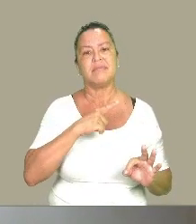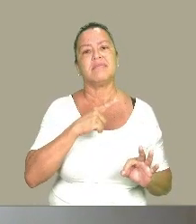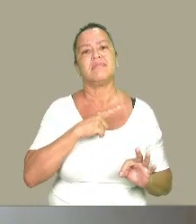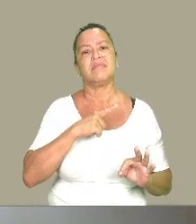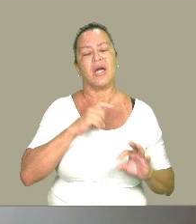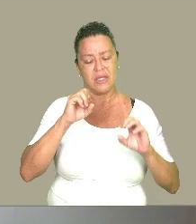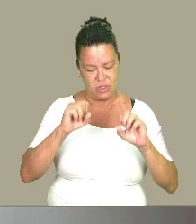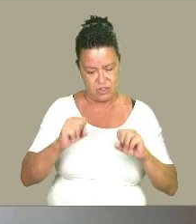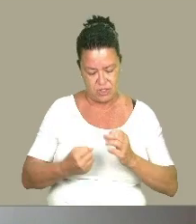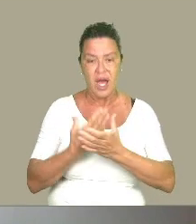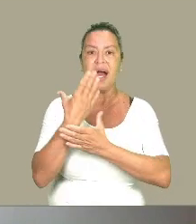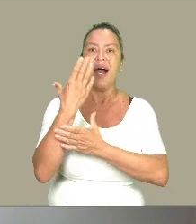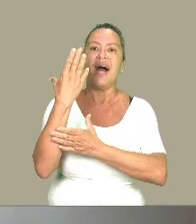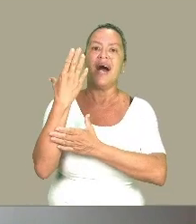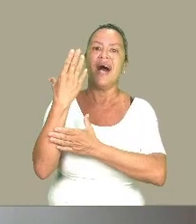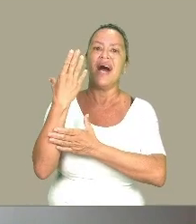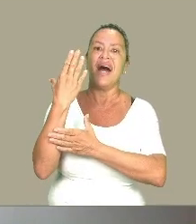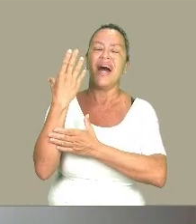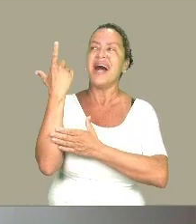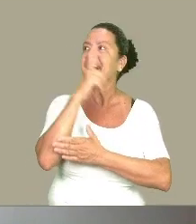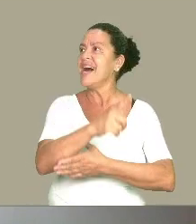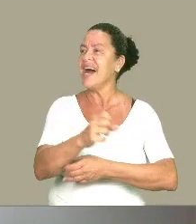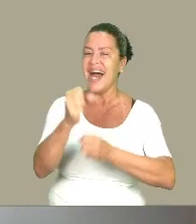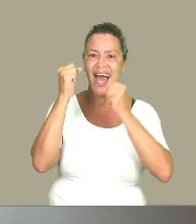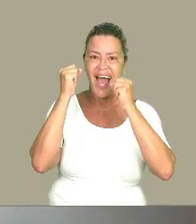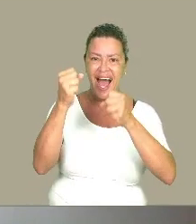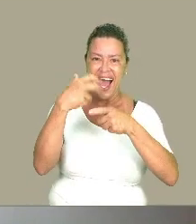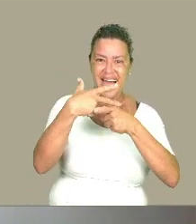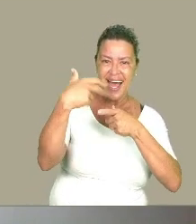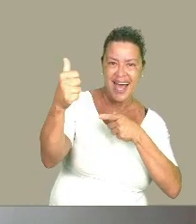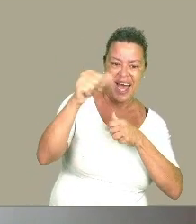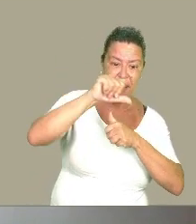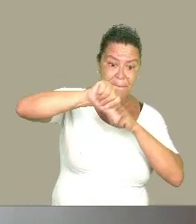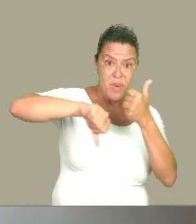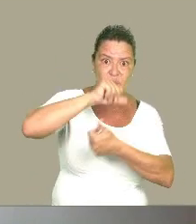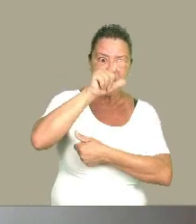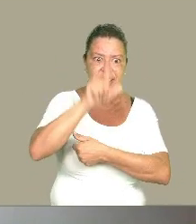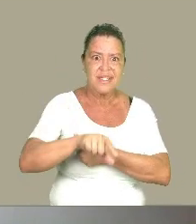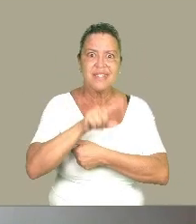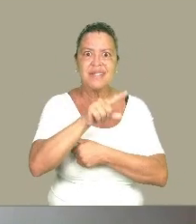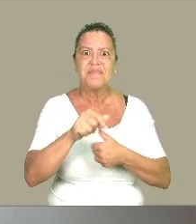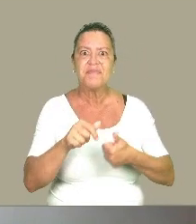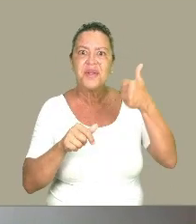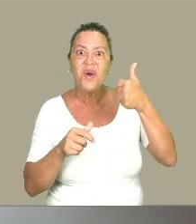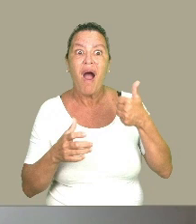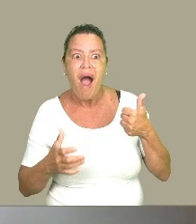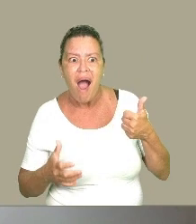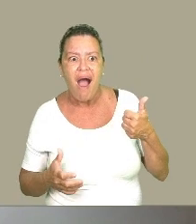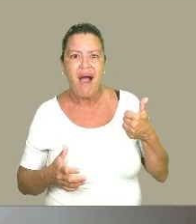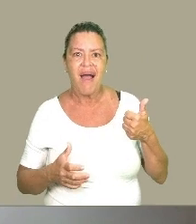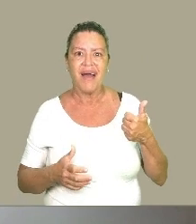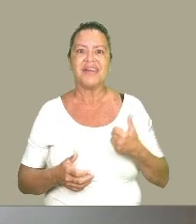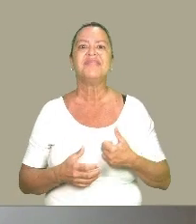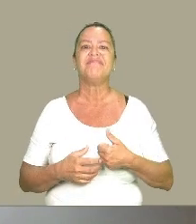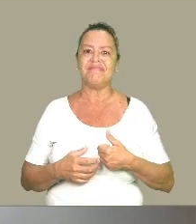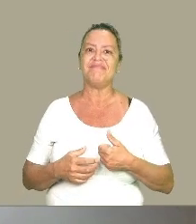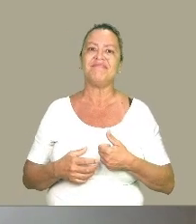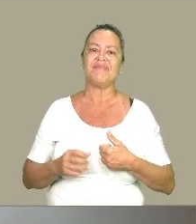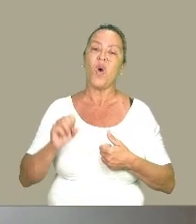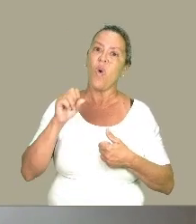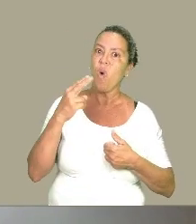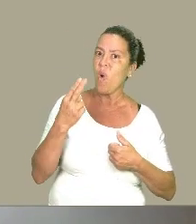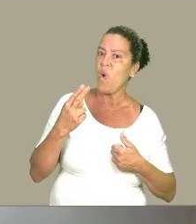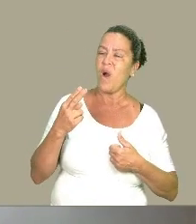os frutos, né, da conquista, da transformação daquela pessoa para uma pessoa melhor, ou mesmo a